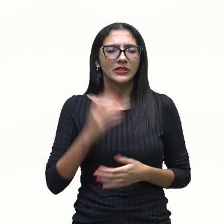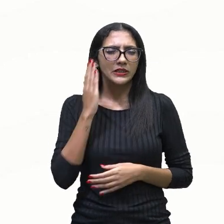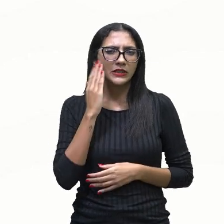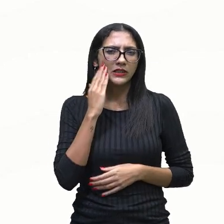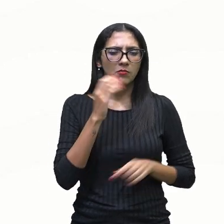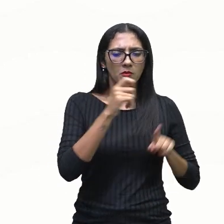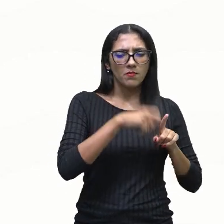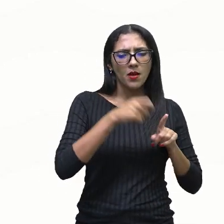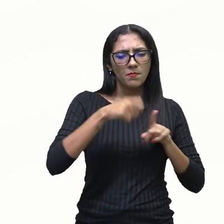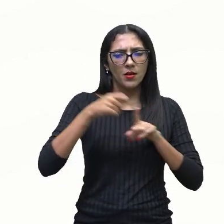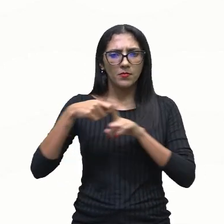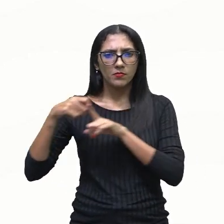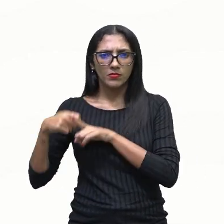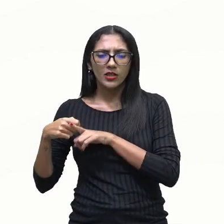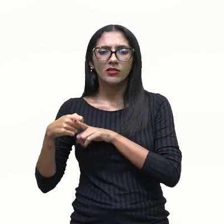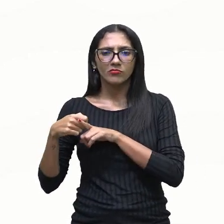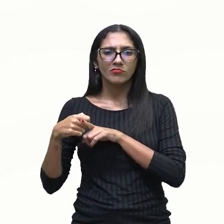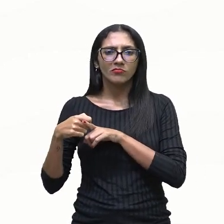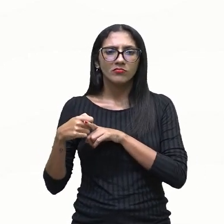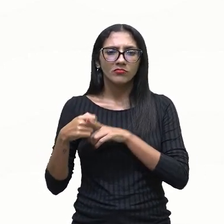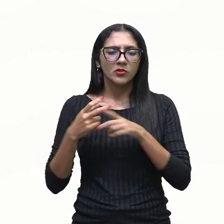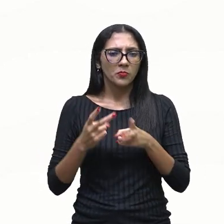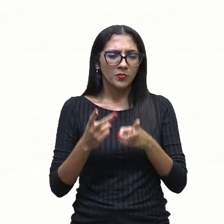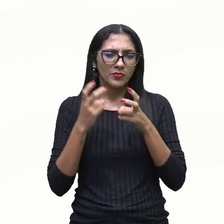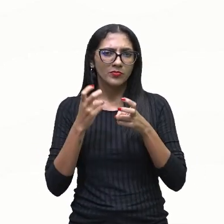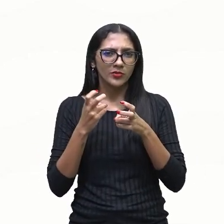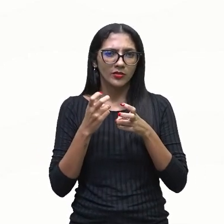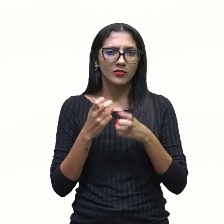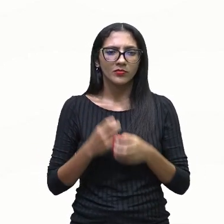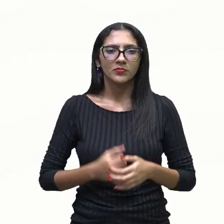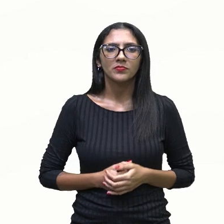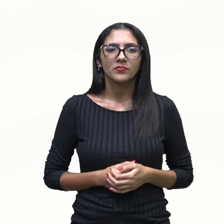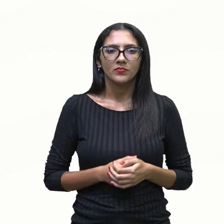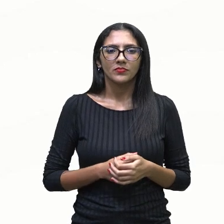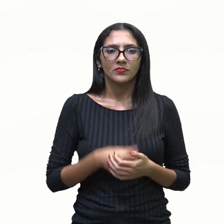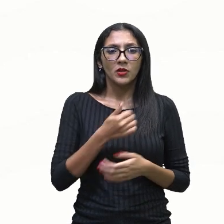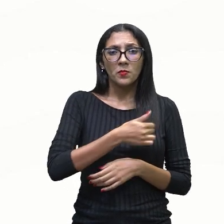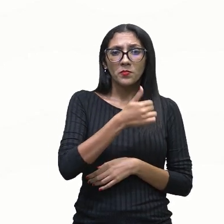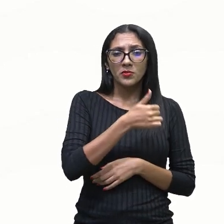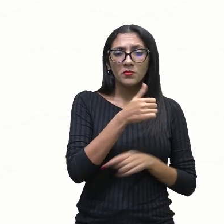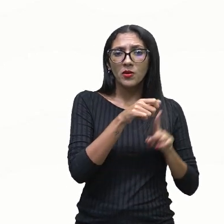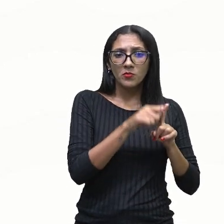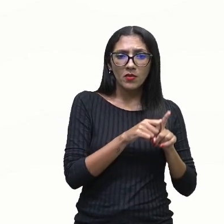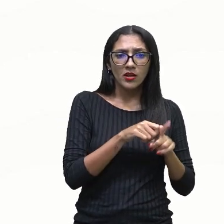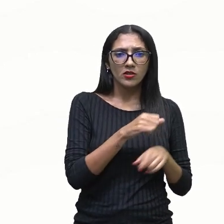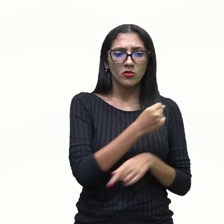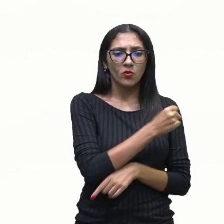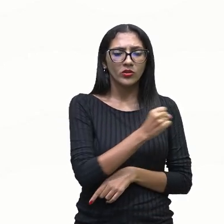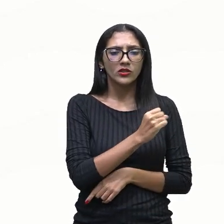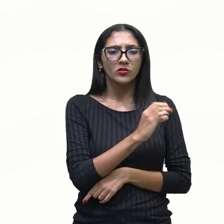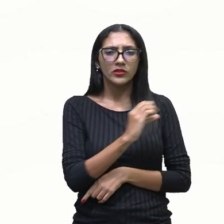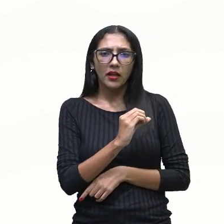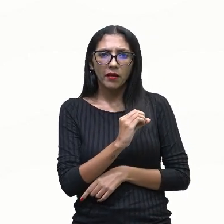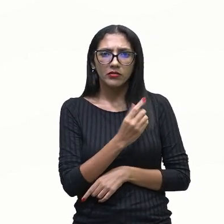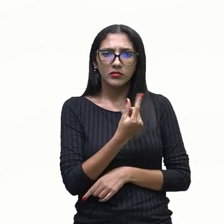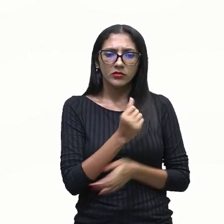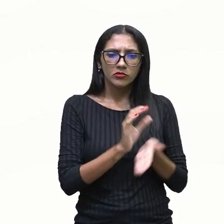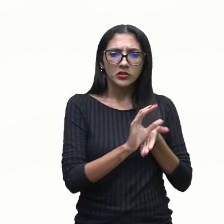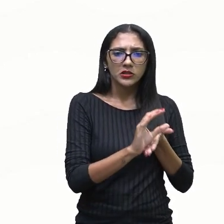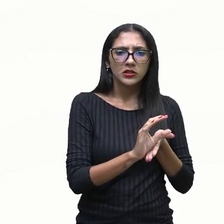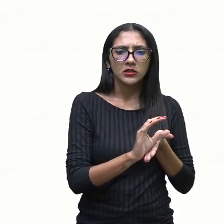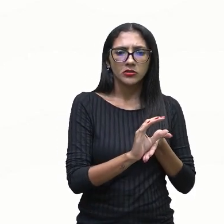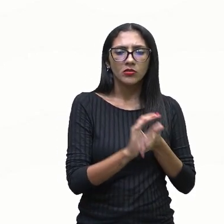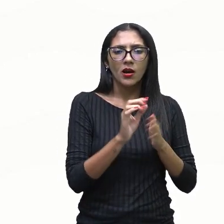mês você consiga reparar, olha lá, vamos aqui, primeiro mês, 880, você pagou 300,